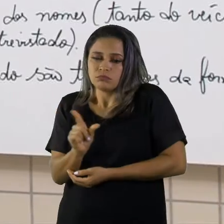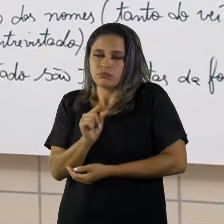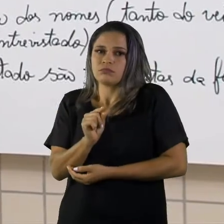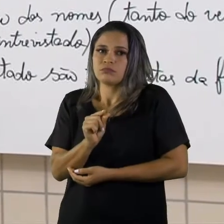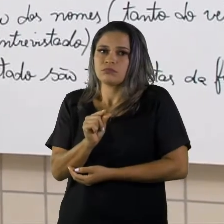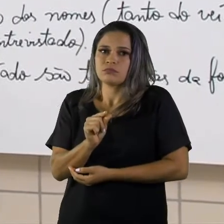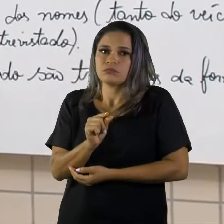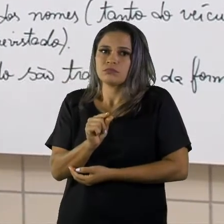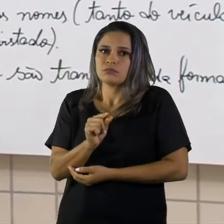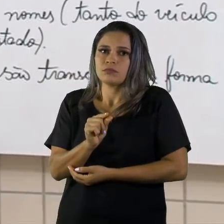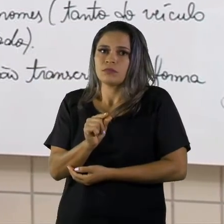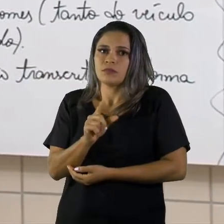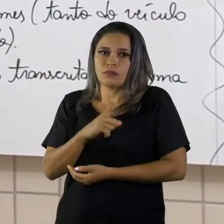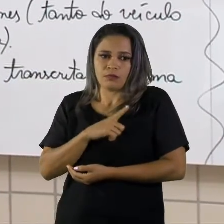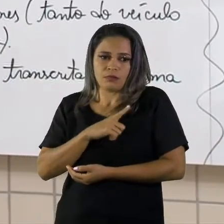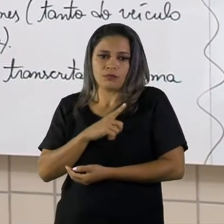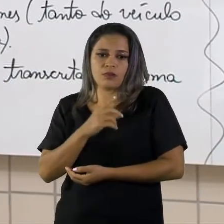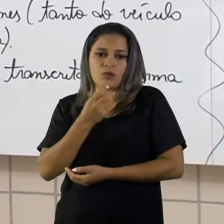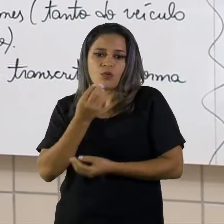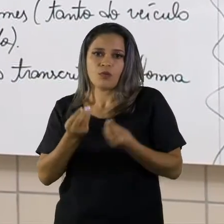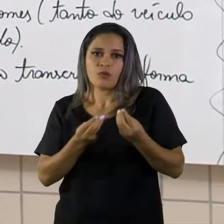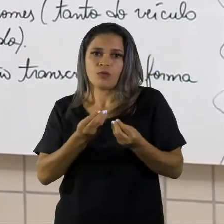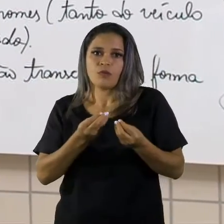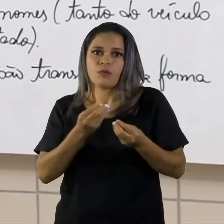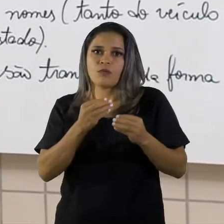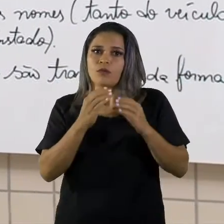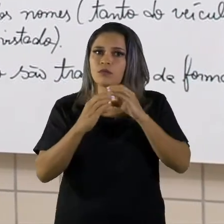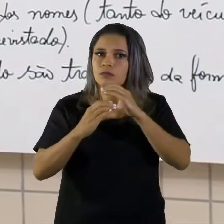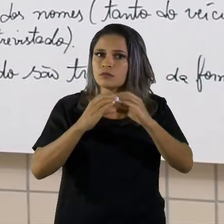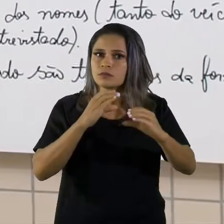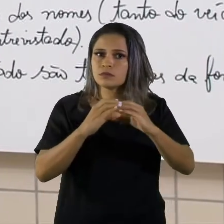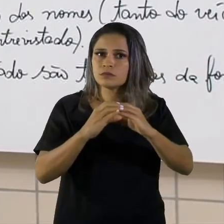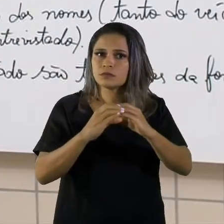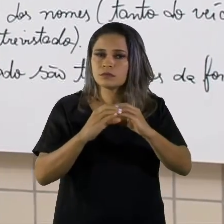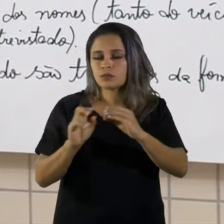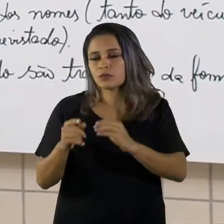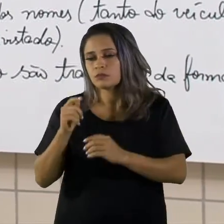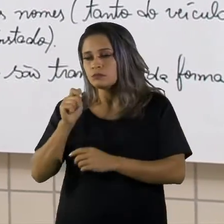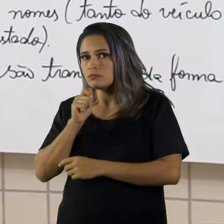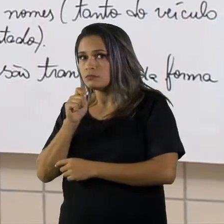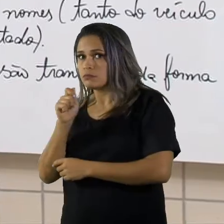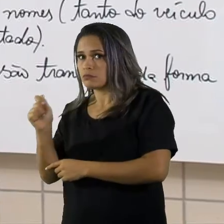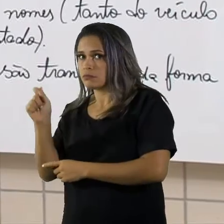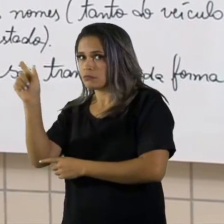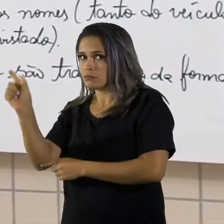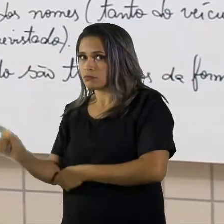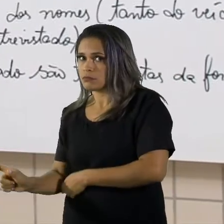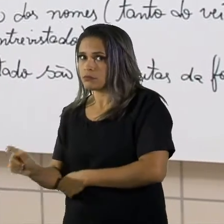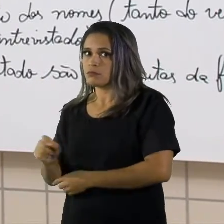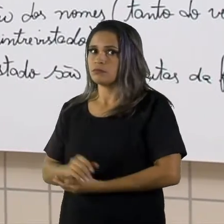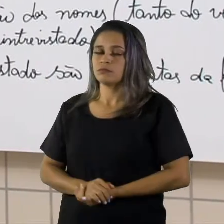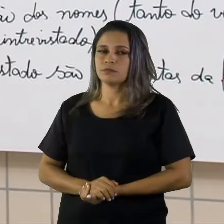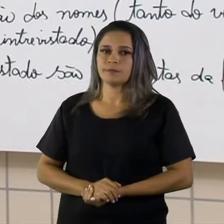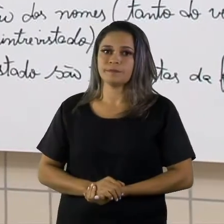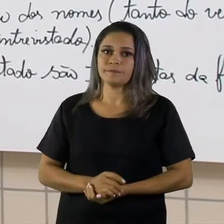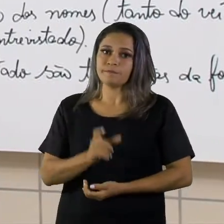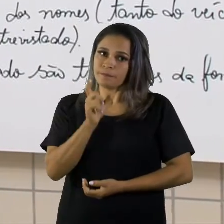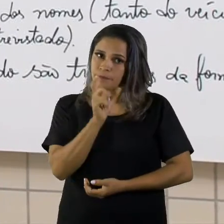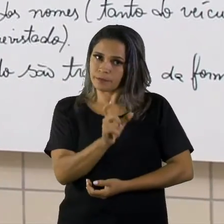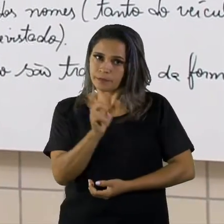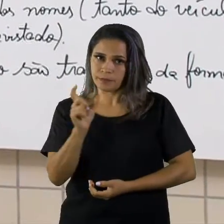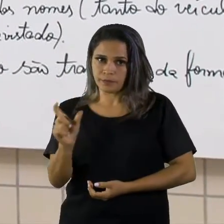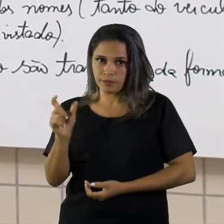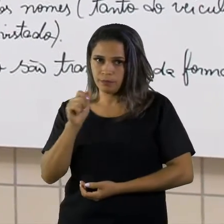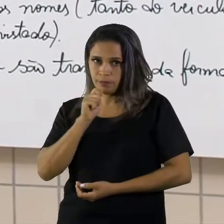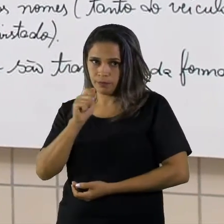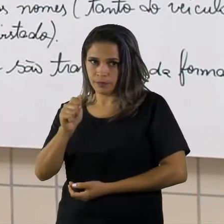do veículo de comunicação, quanto do entrevistado. As palavras do